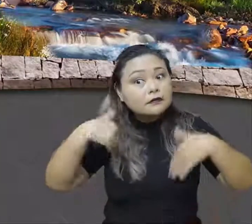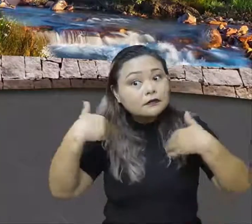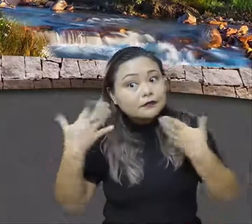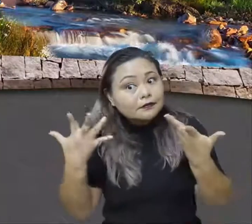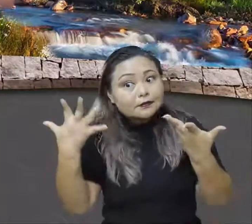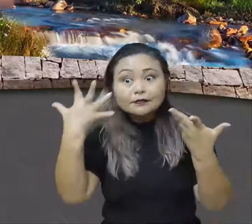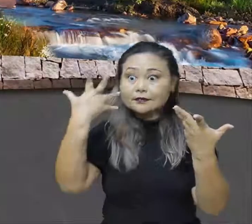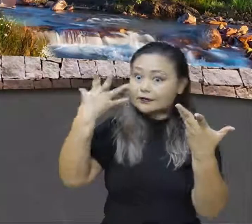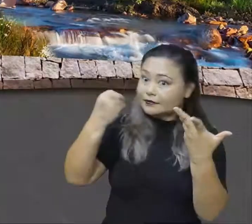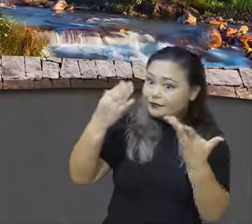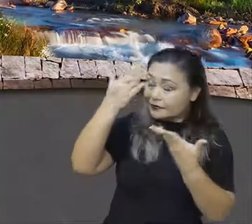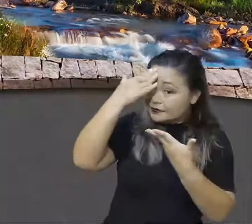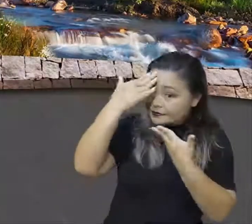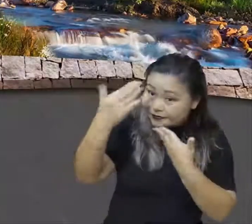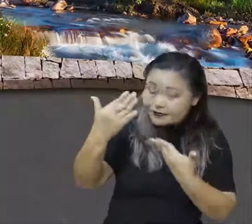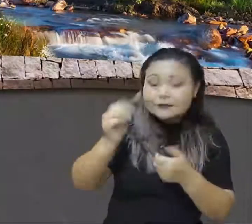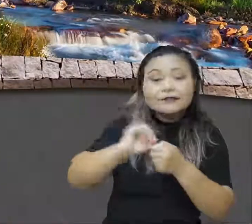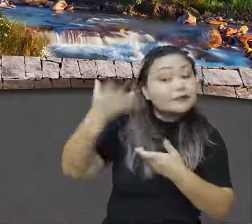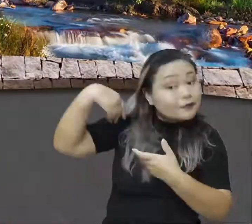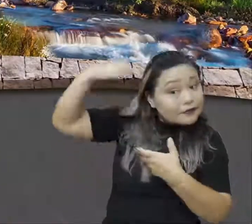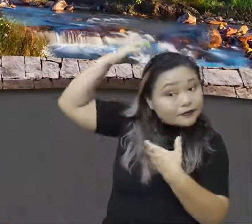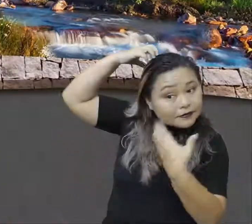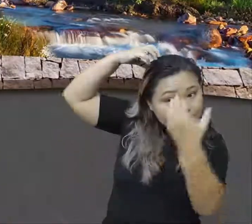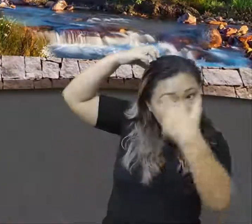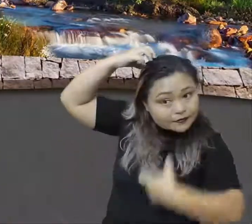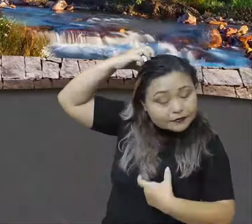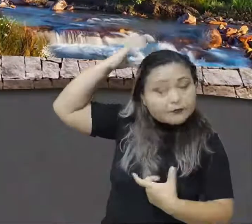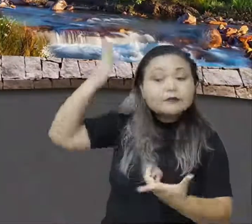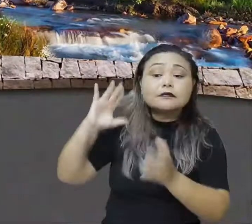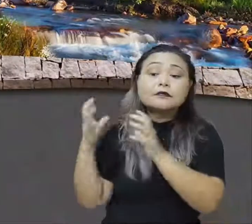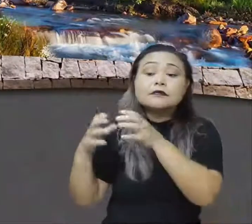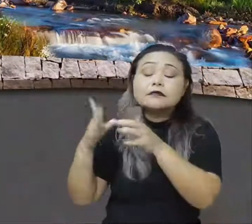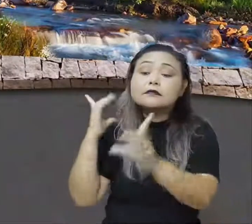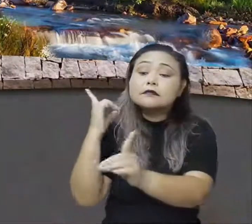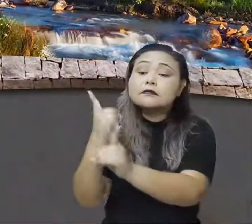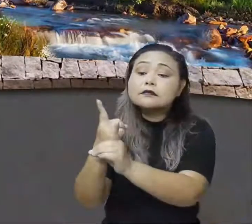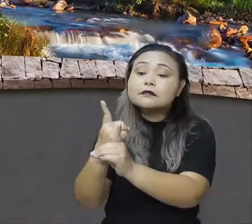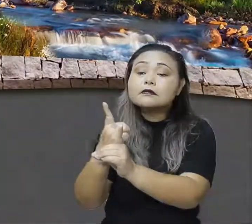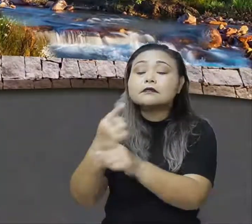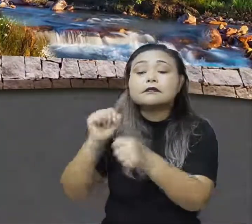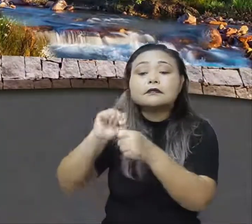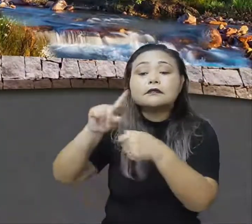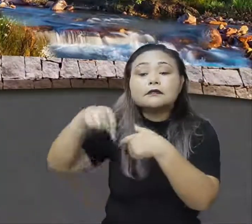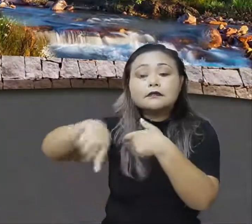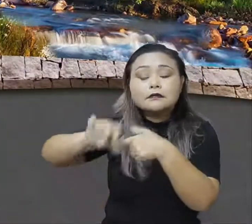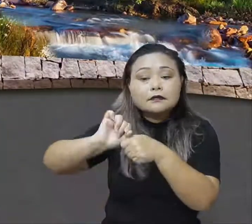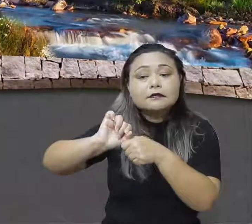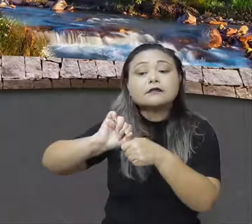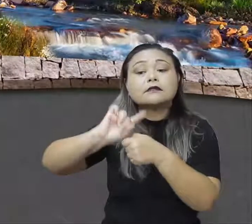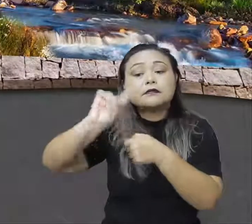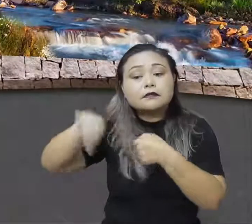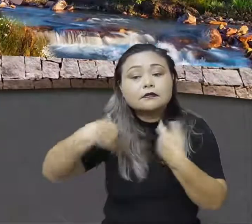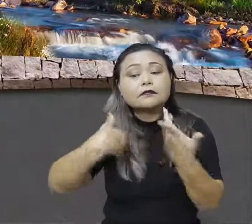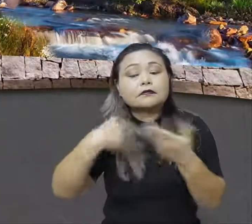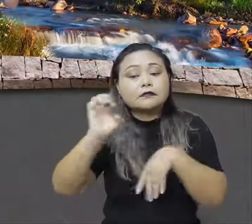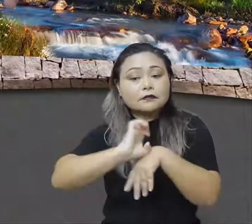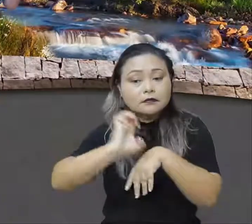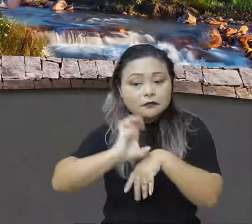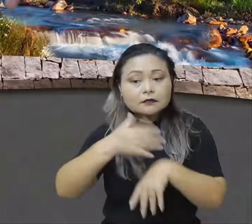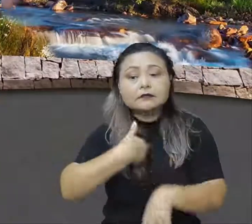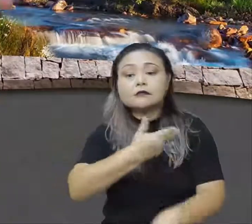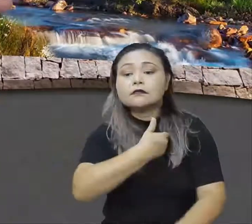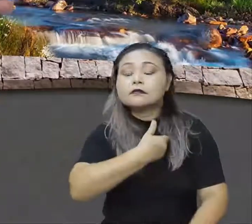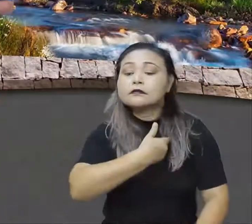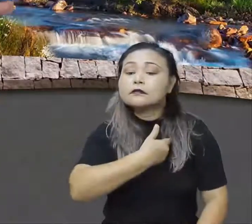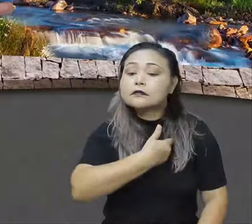linda intérprete Adelina. Estamos aqui para o encontro em nome do Estado de Rondônia com o governador Coronel